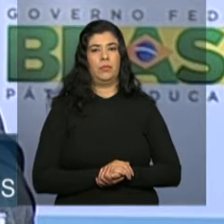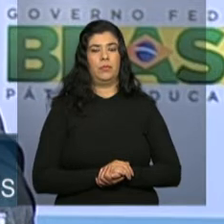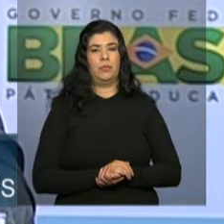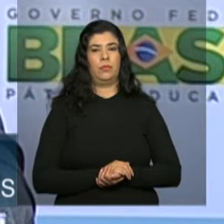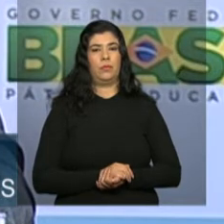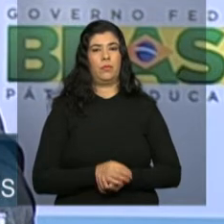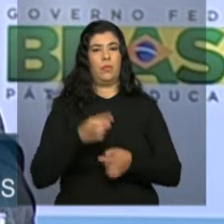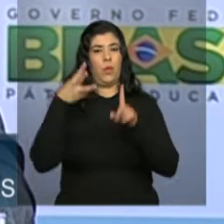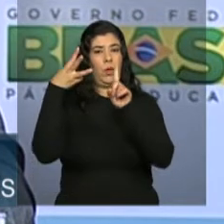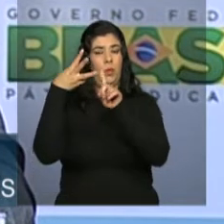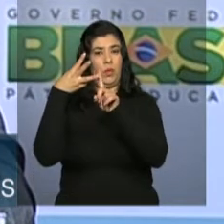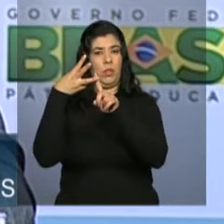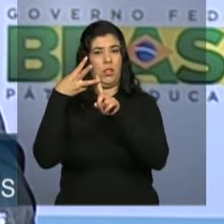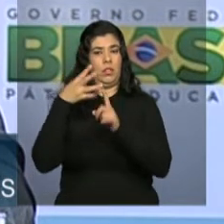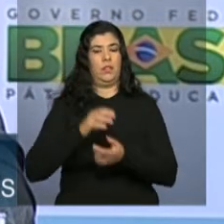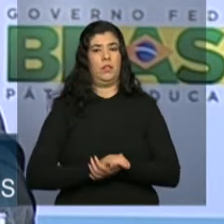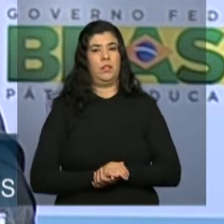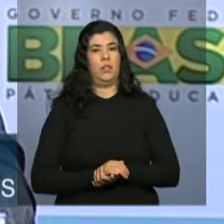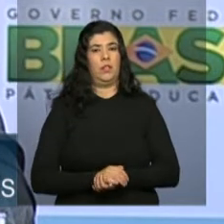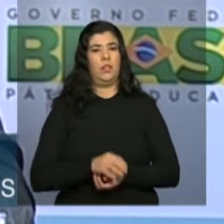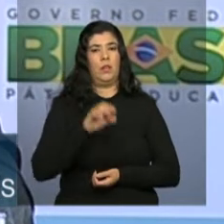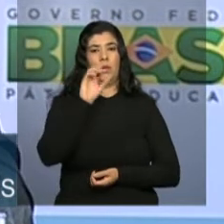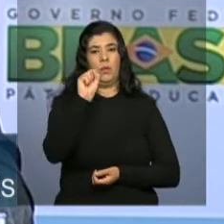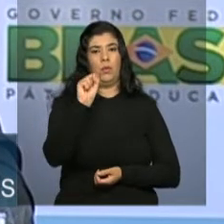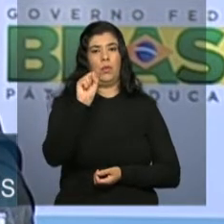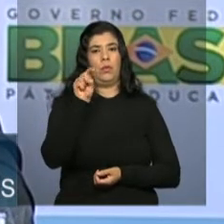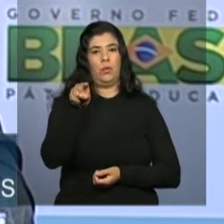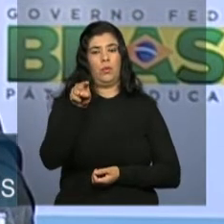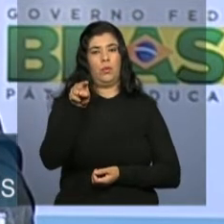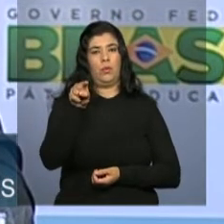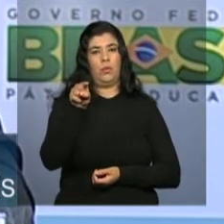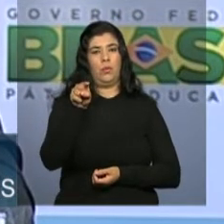e o nível 389